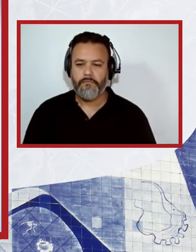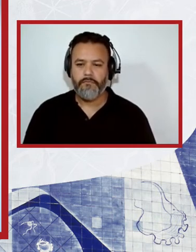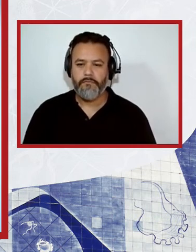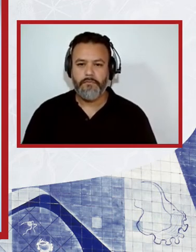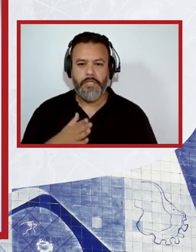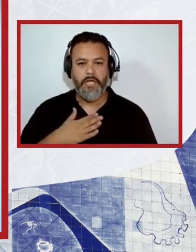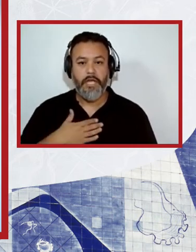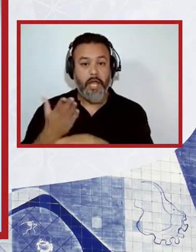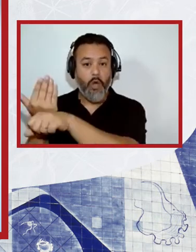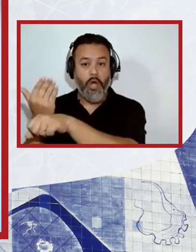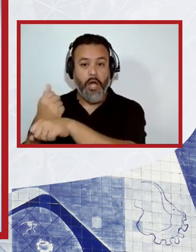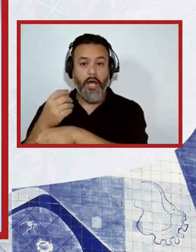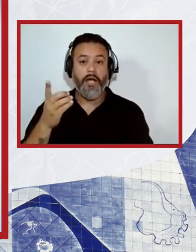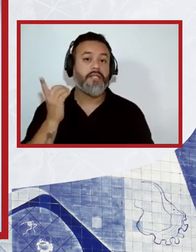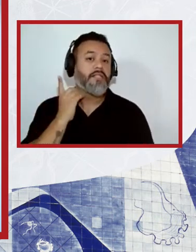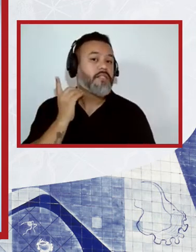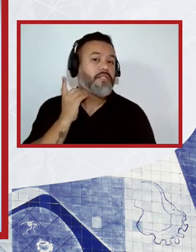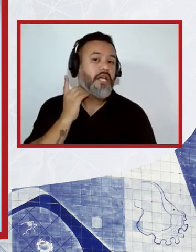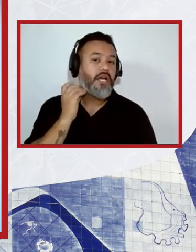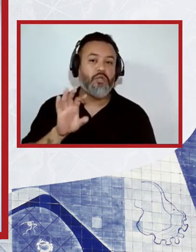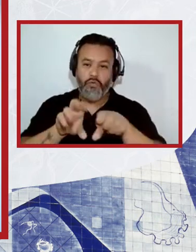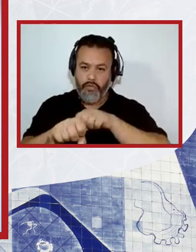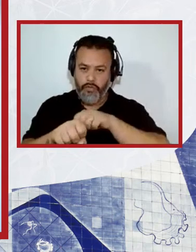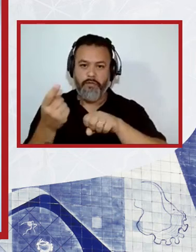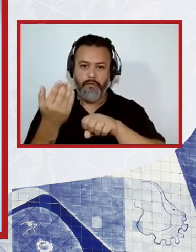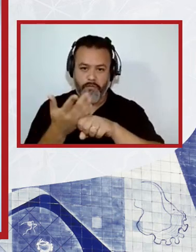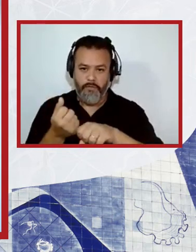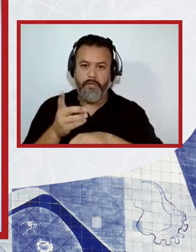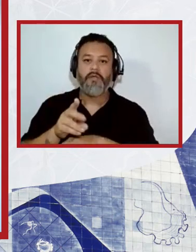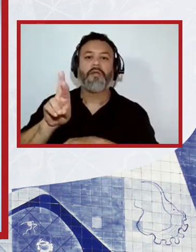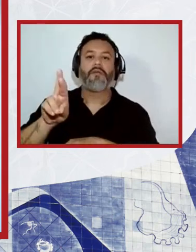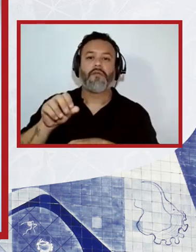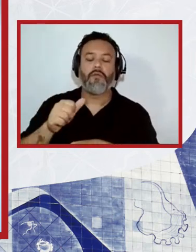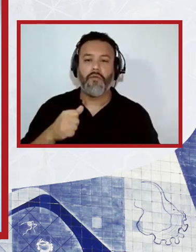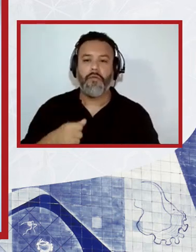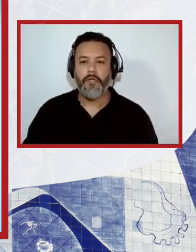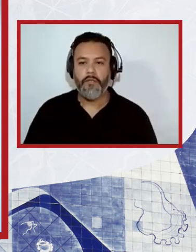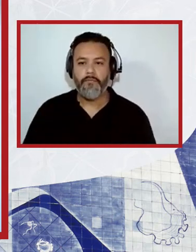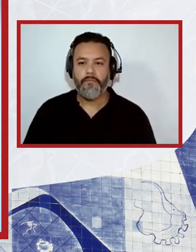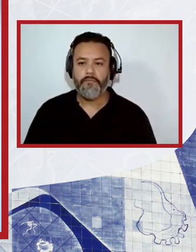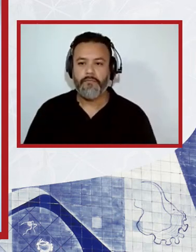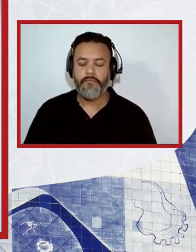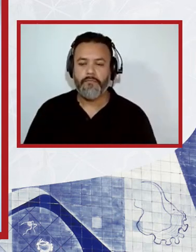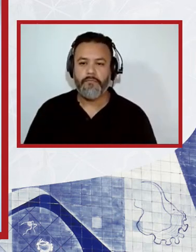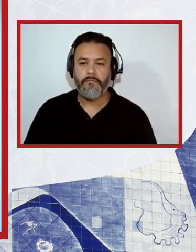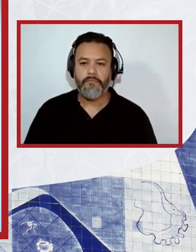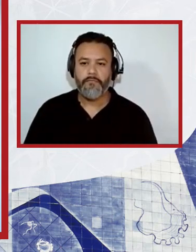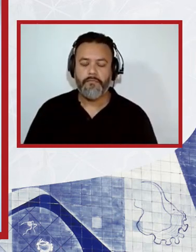né, ela na graduação, eu no doutorado, e